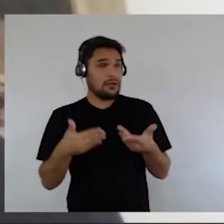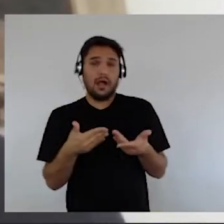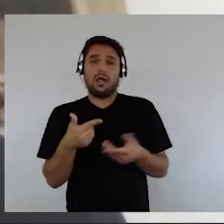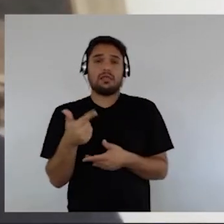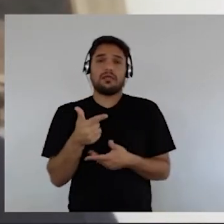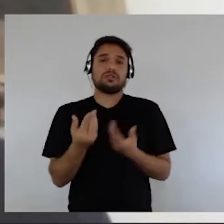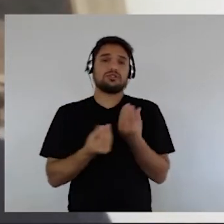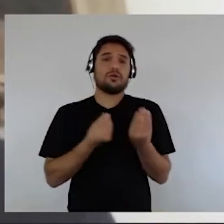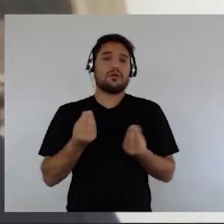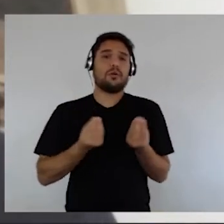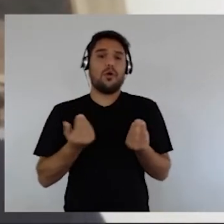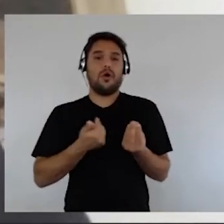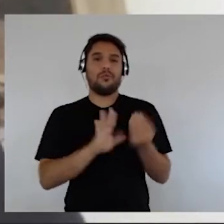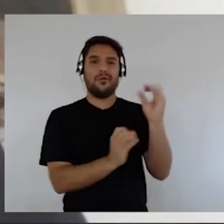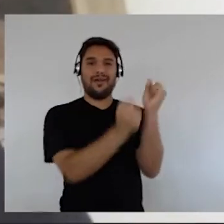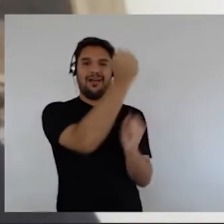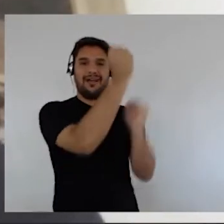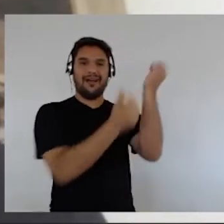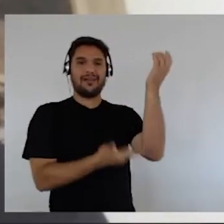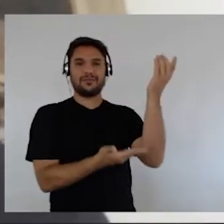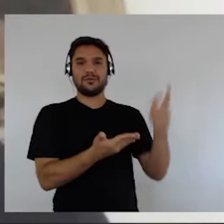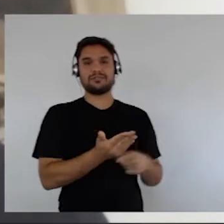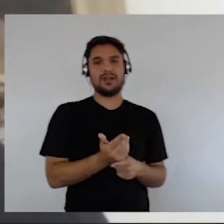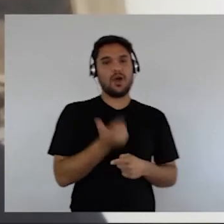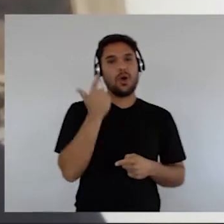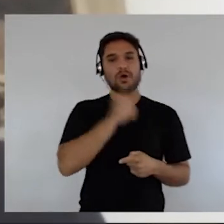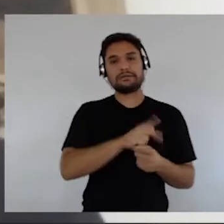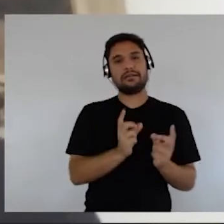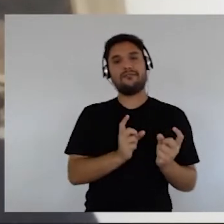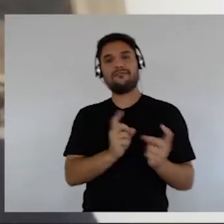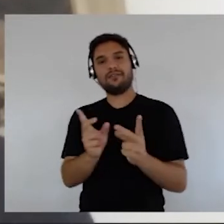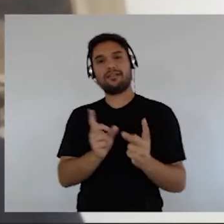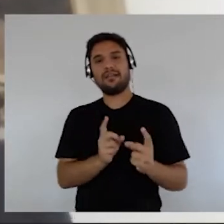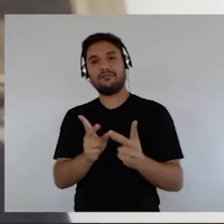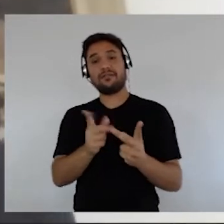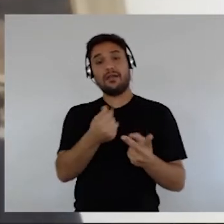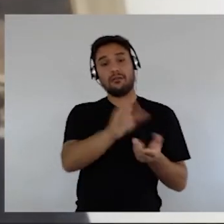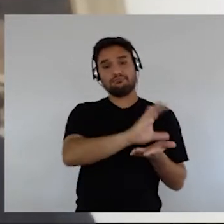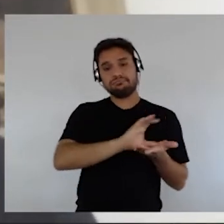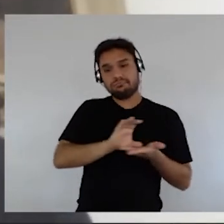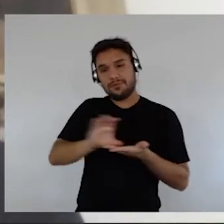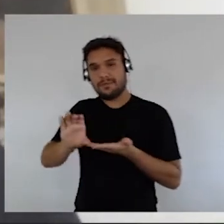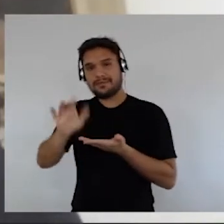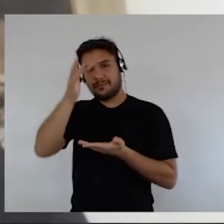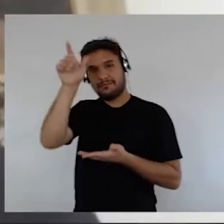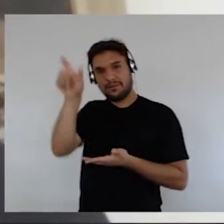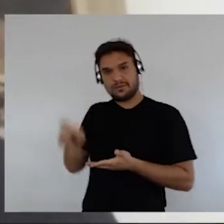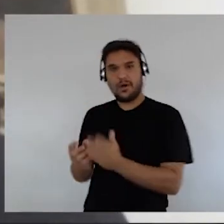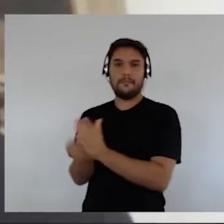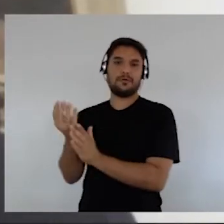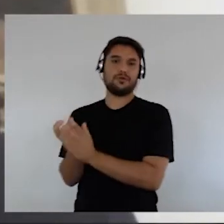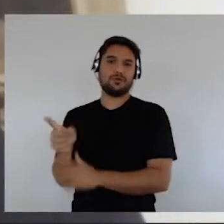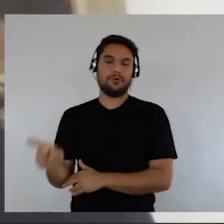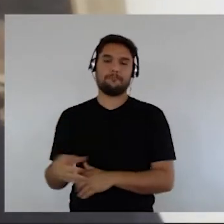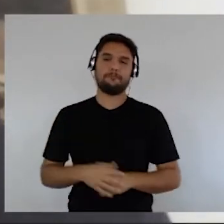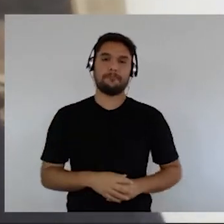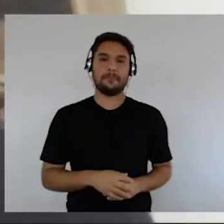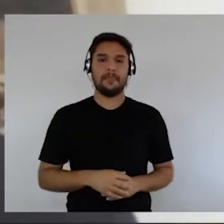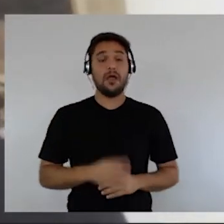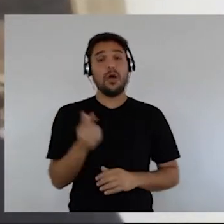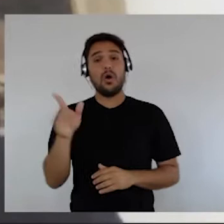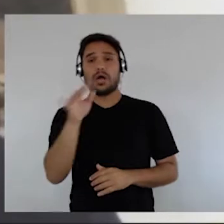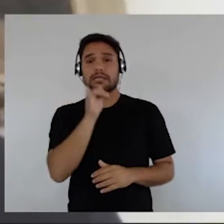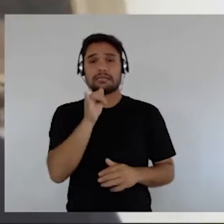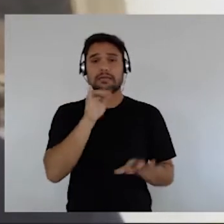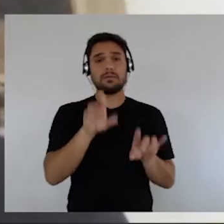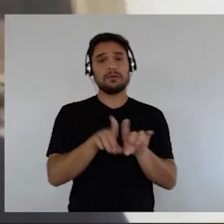como, da perspectiva da indústria, atender às reivindicações dos produtores rurais. Outro exemplo muito